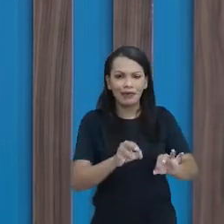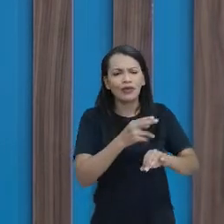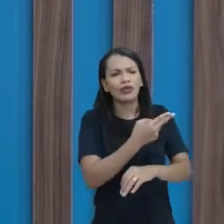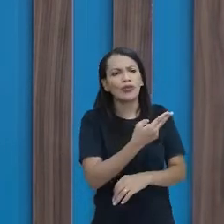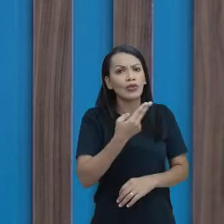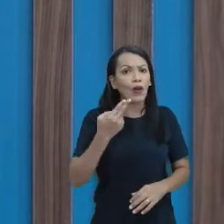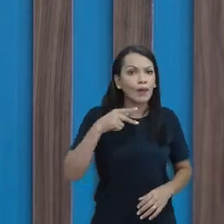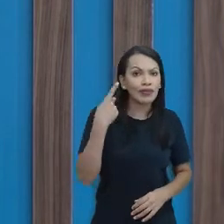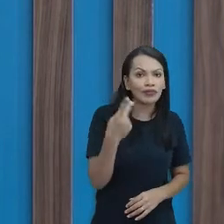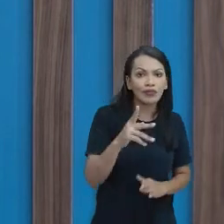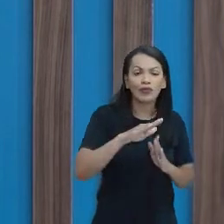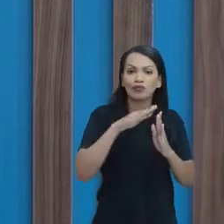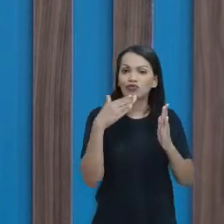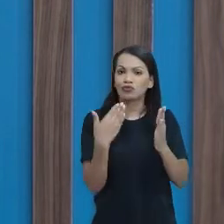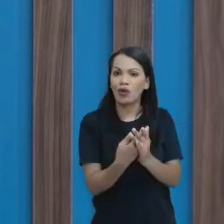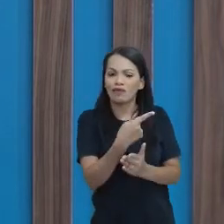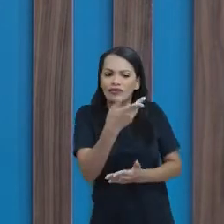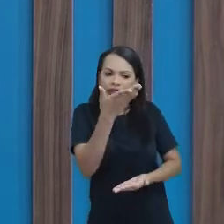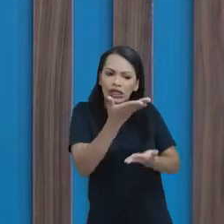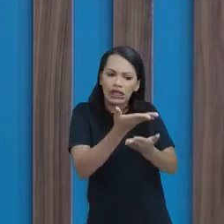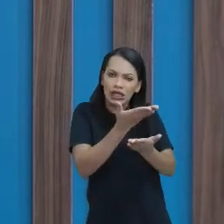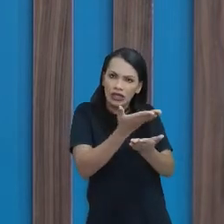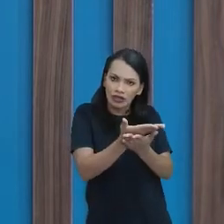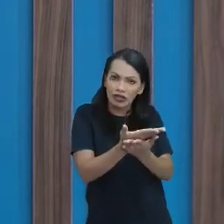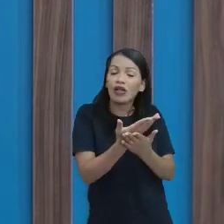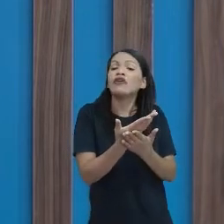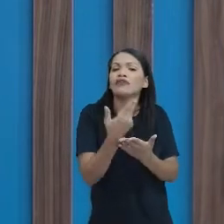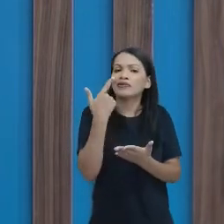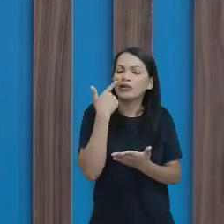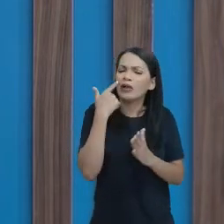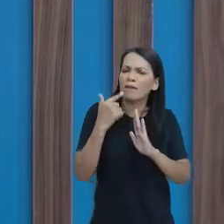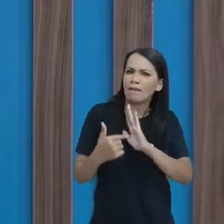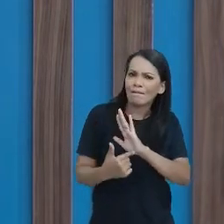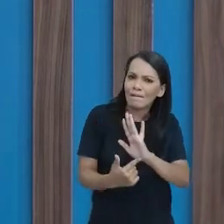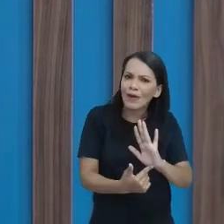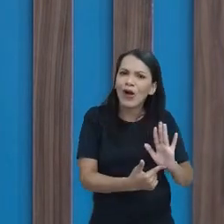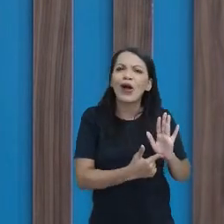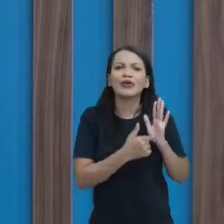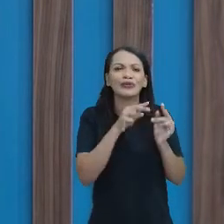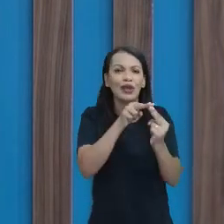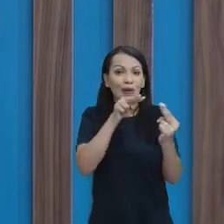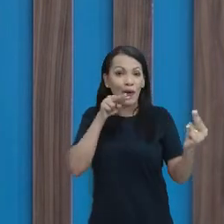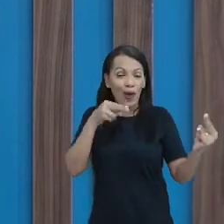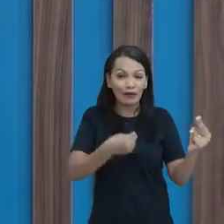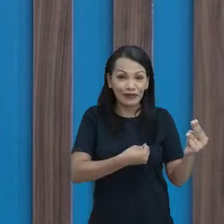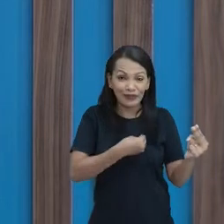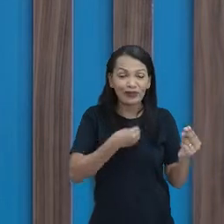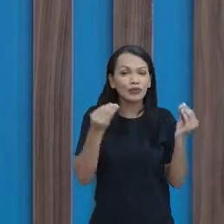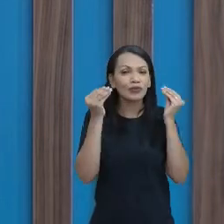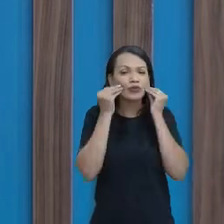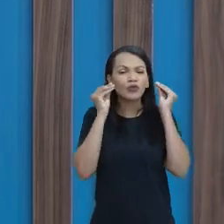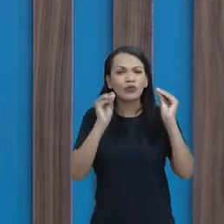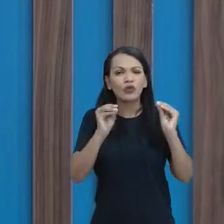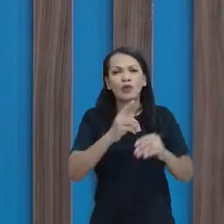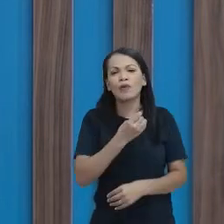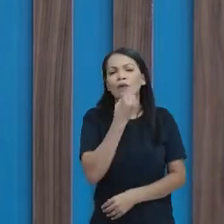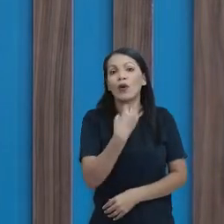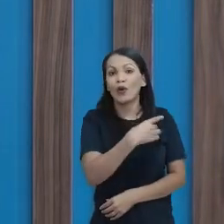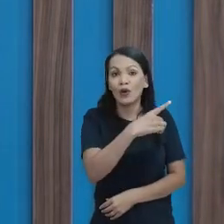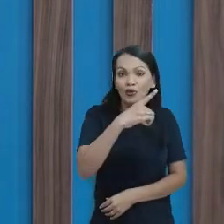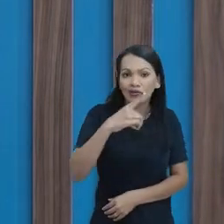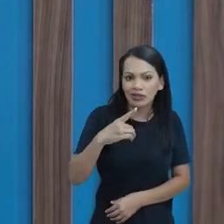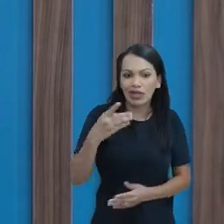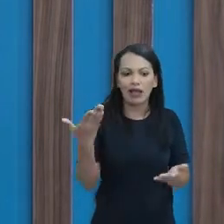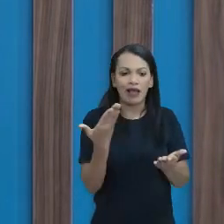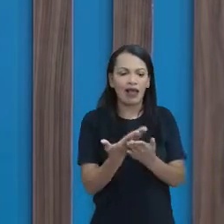nome e a escola que você estuda e a gente faz aqui a sua propaganda ao vivo e a cores. Bom dia, a aula hoje tá show, tá